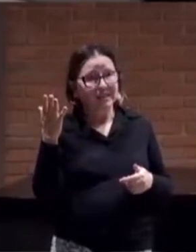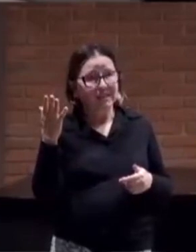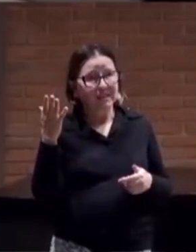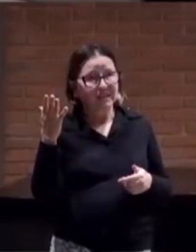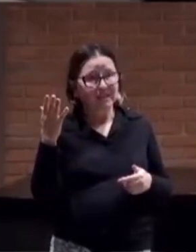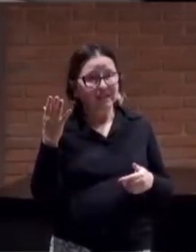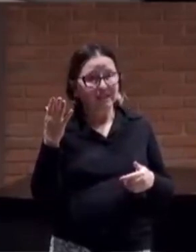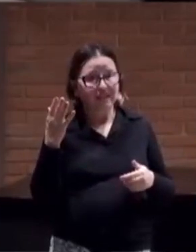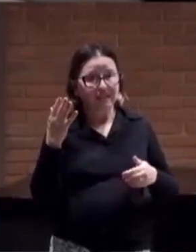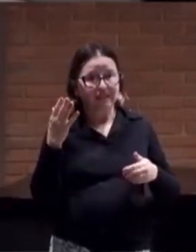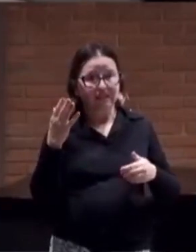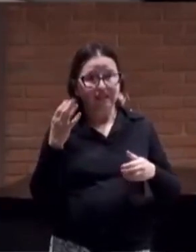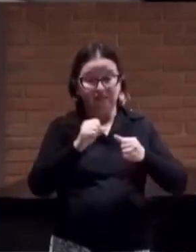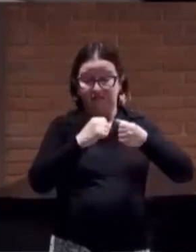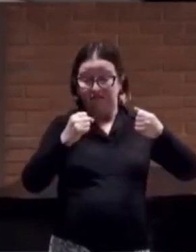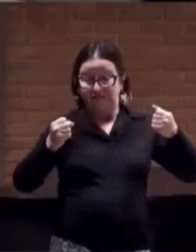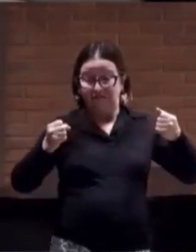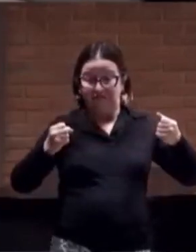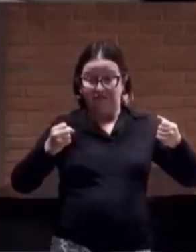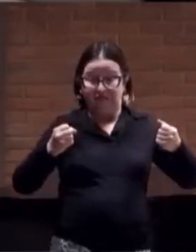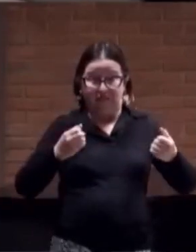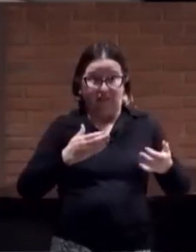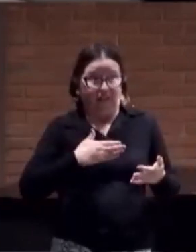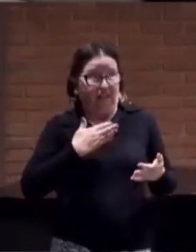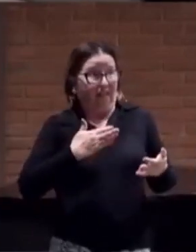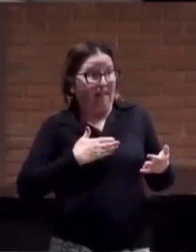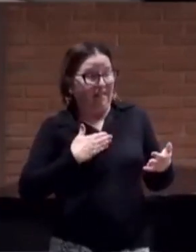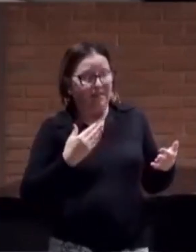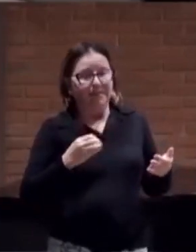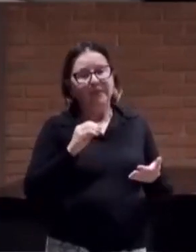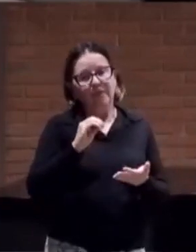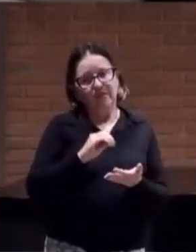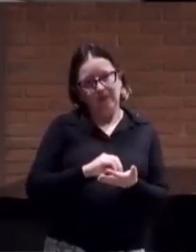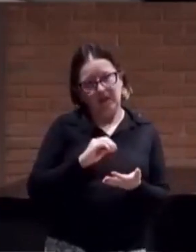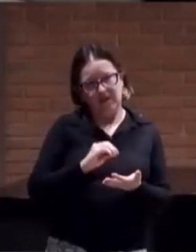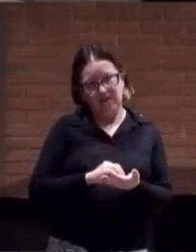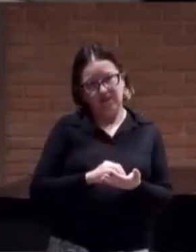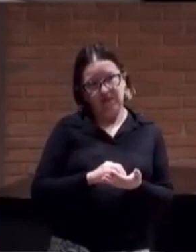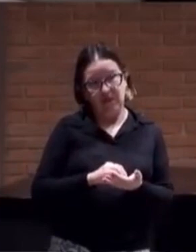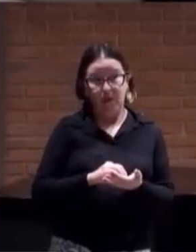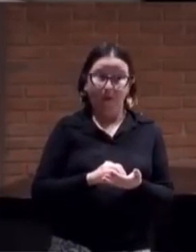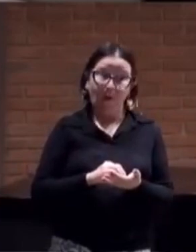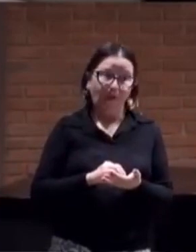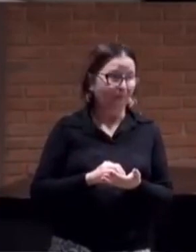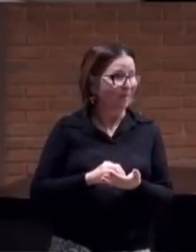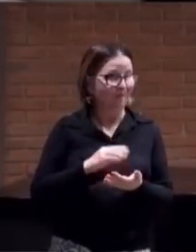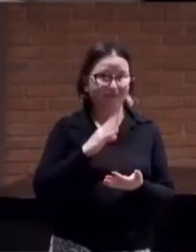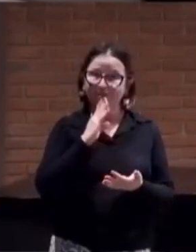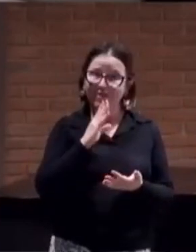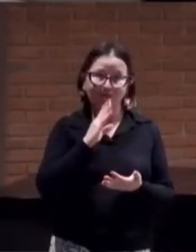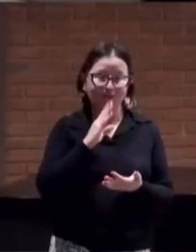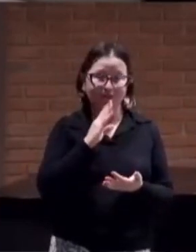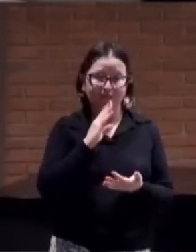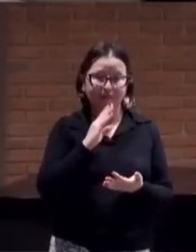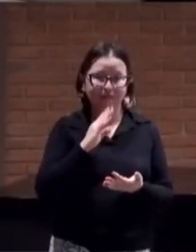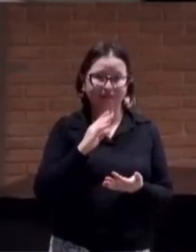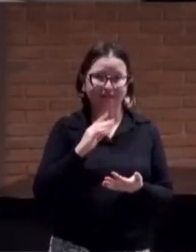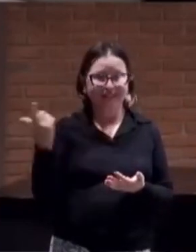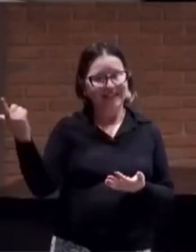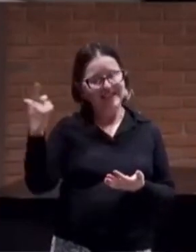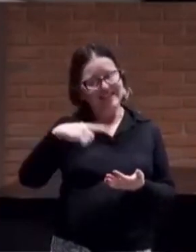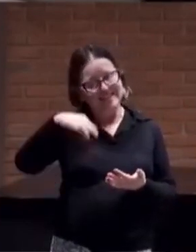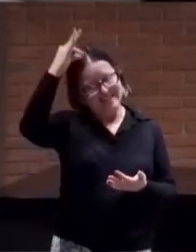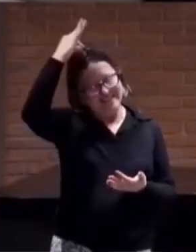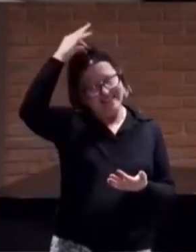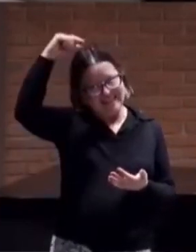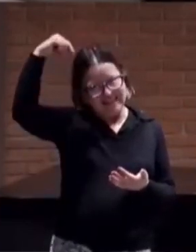grandes escândalos? A falta ou desconhecimento da vinda do Espírito